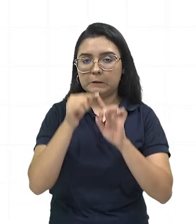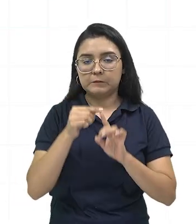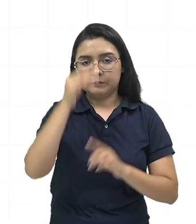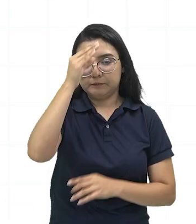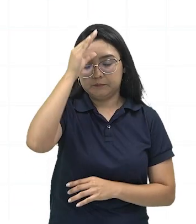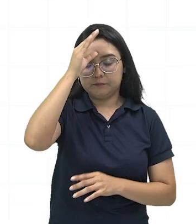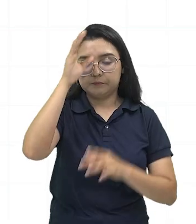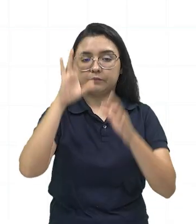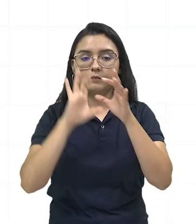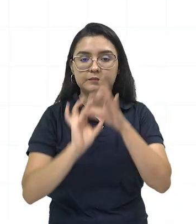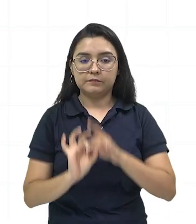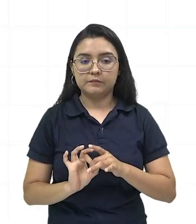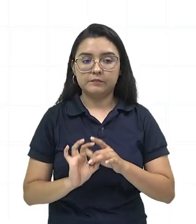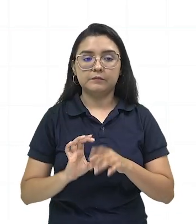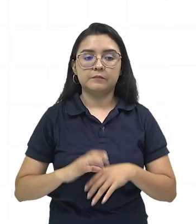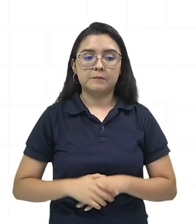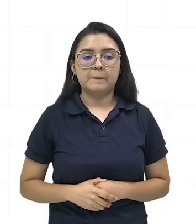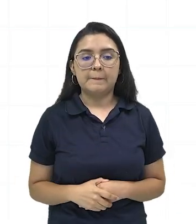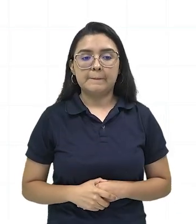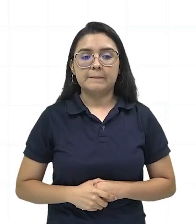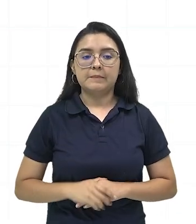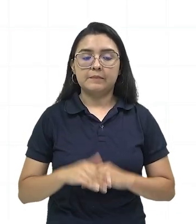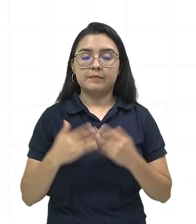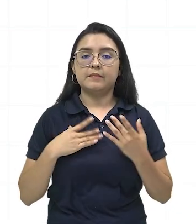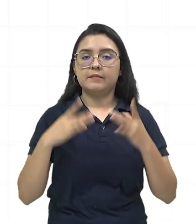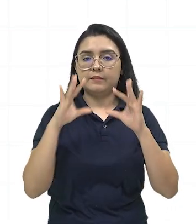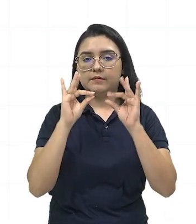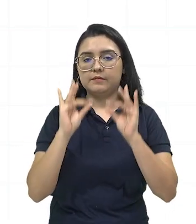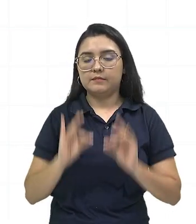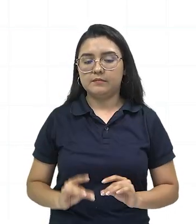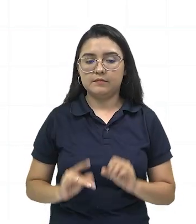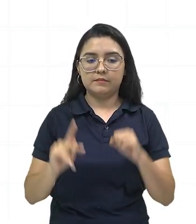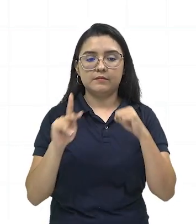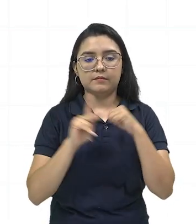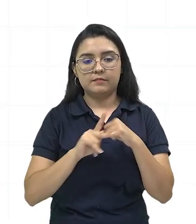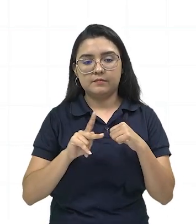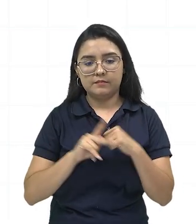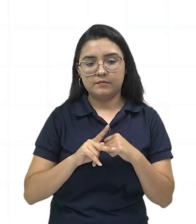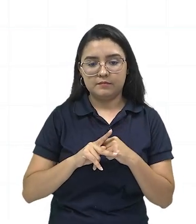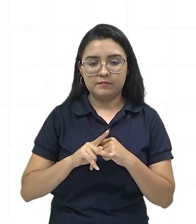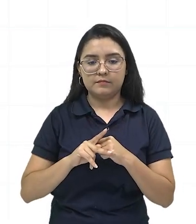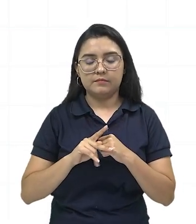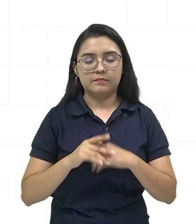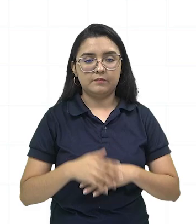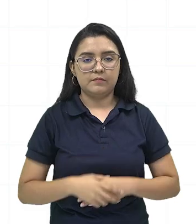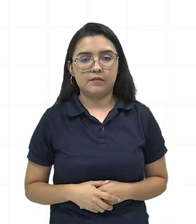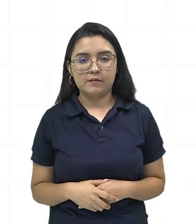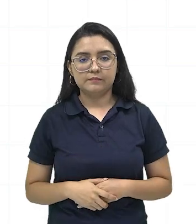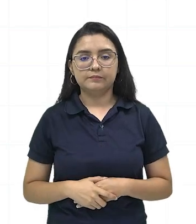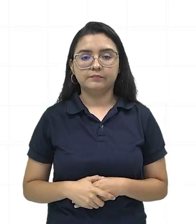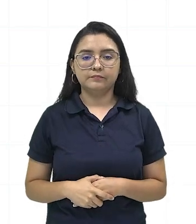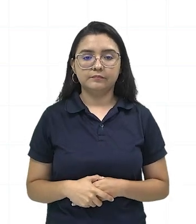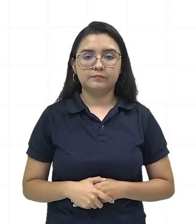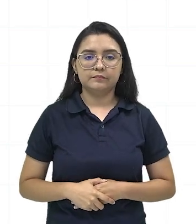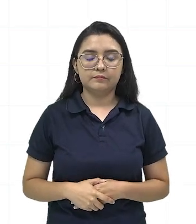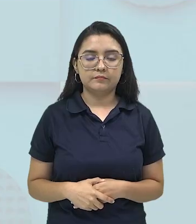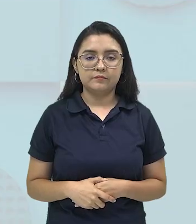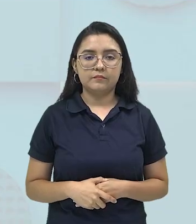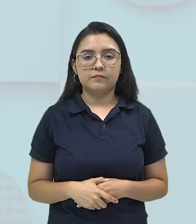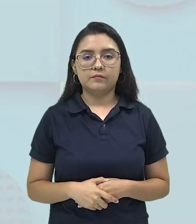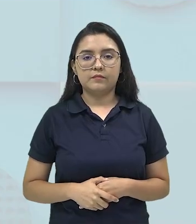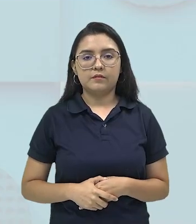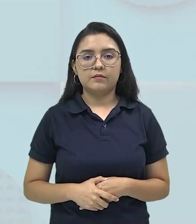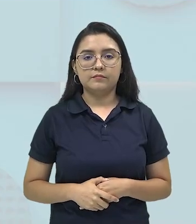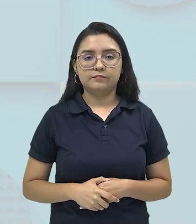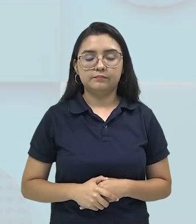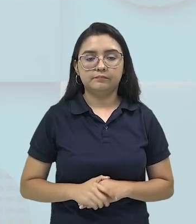de conhecimento, coesão, detalhamento, pronomes relativos e